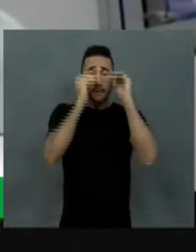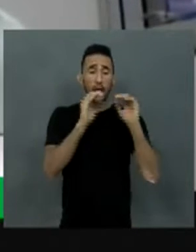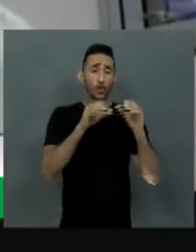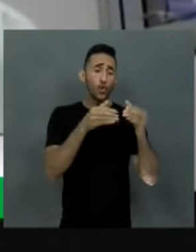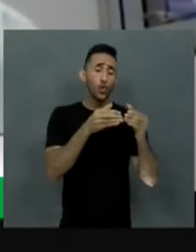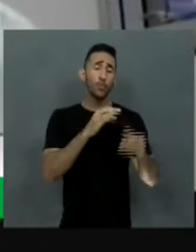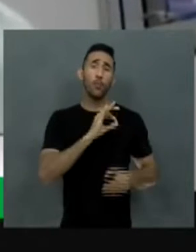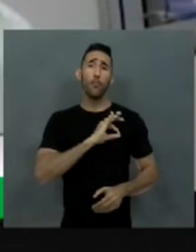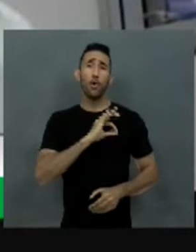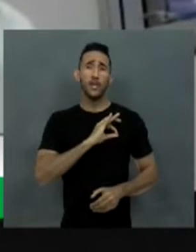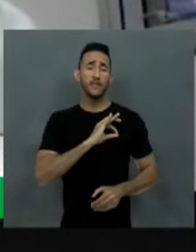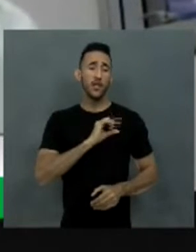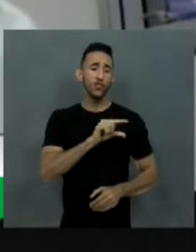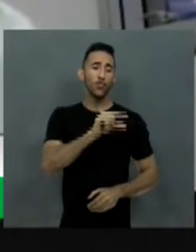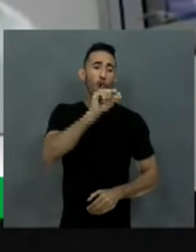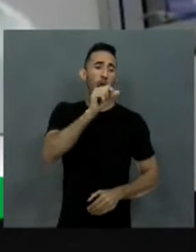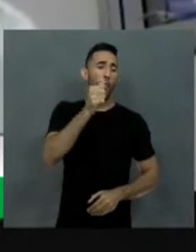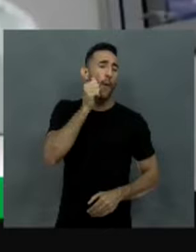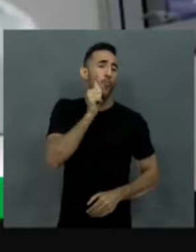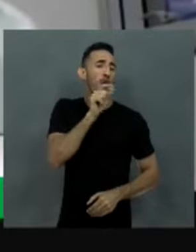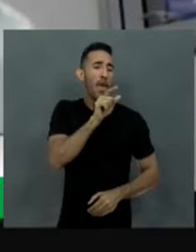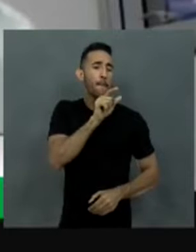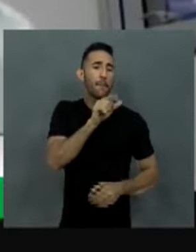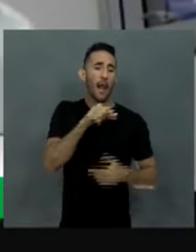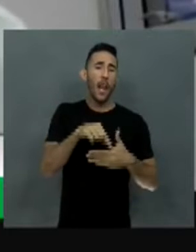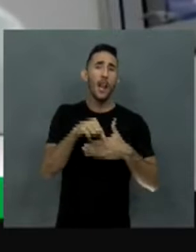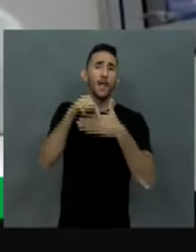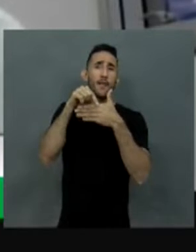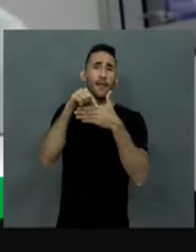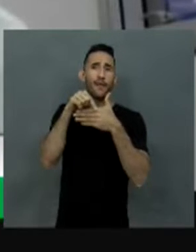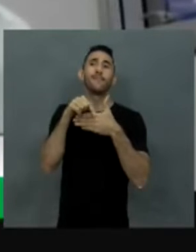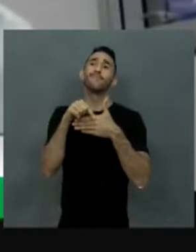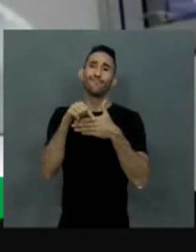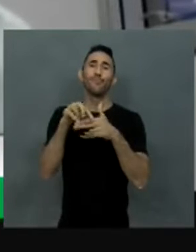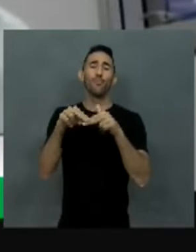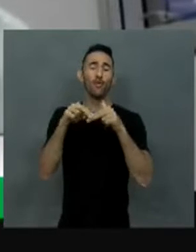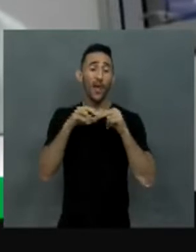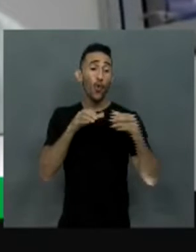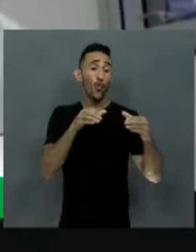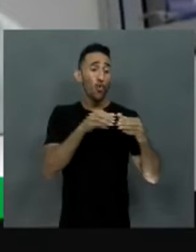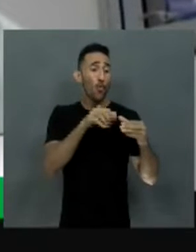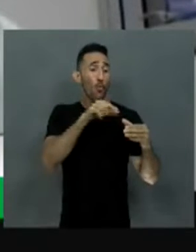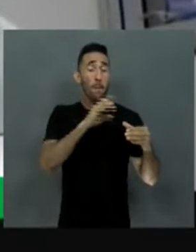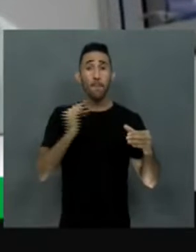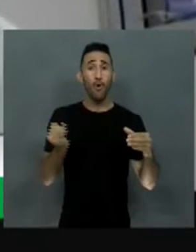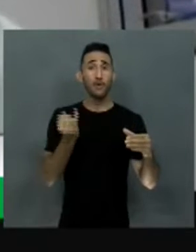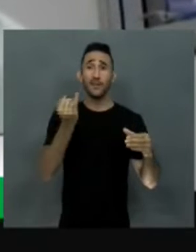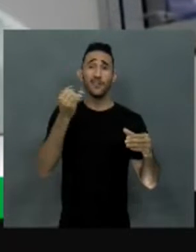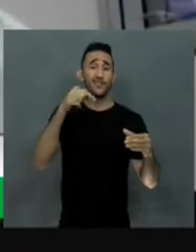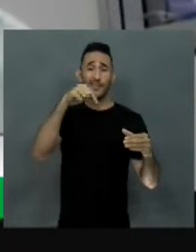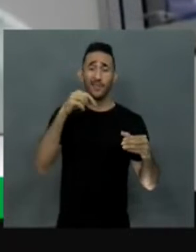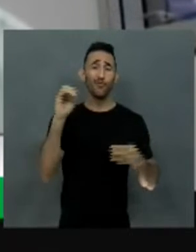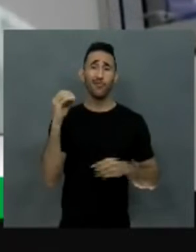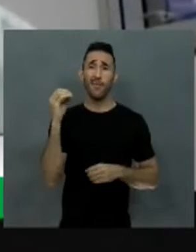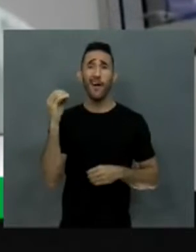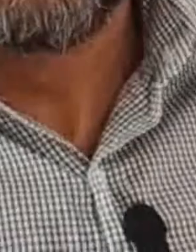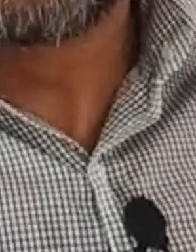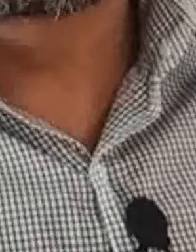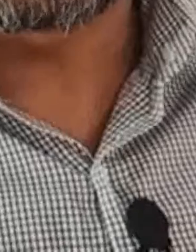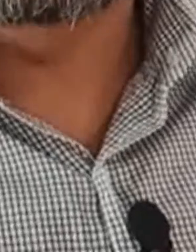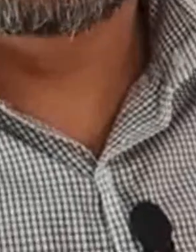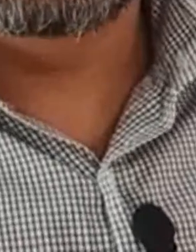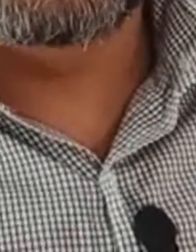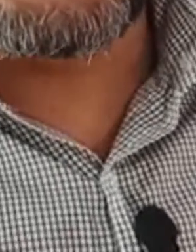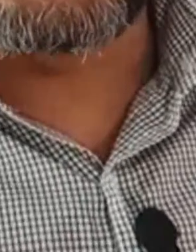em colocar uma mulher para comandar uma corporação e um batalhão tão importante como é o nosso 14º.